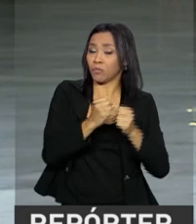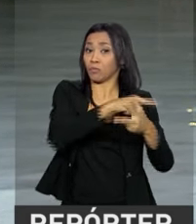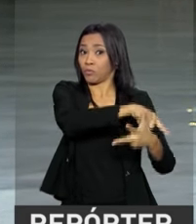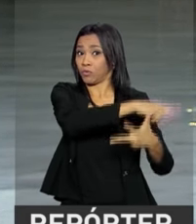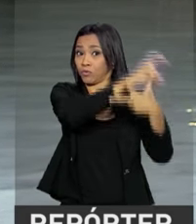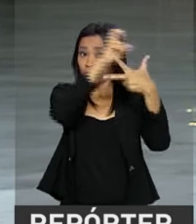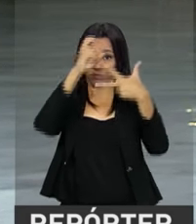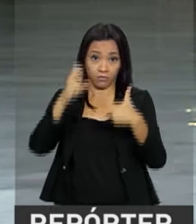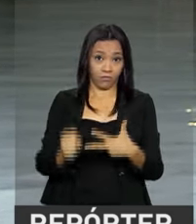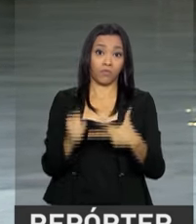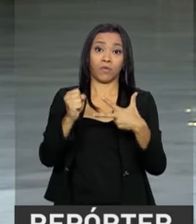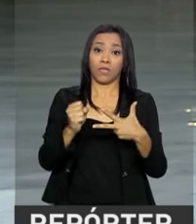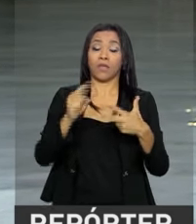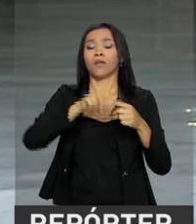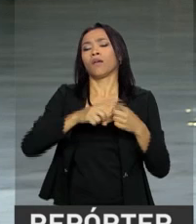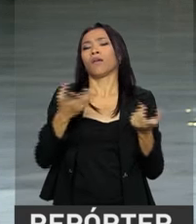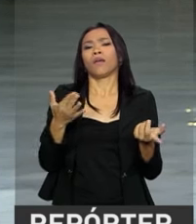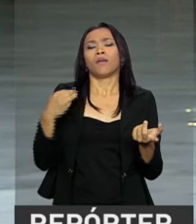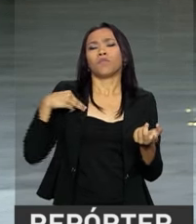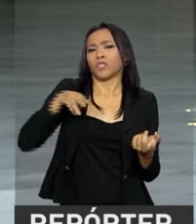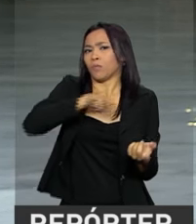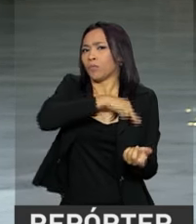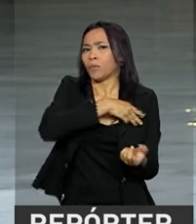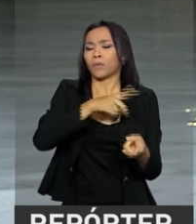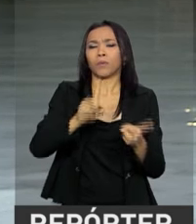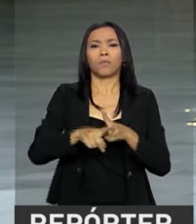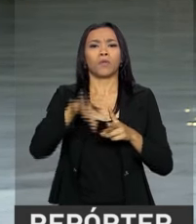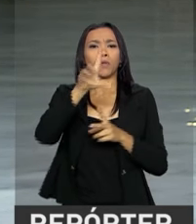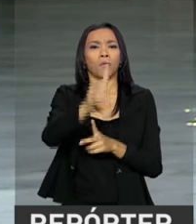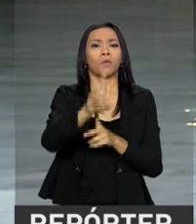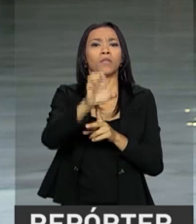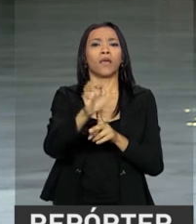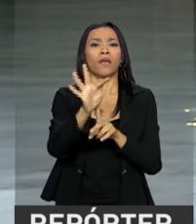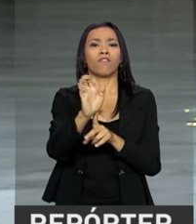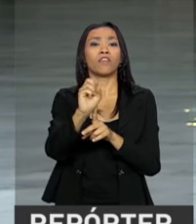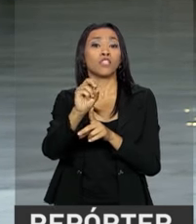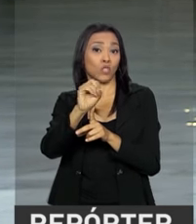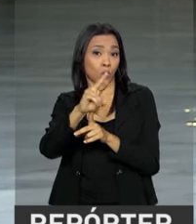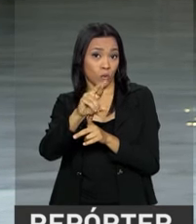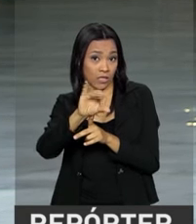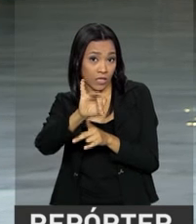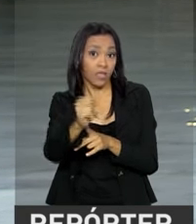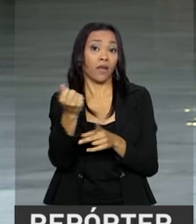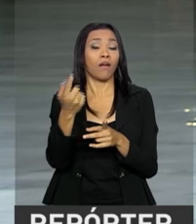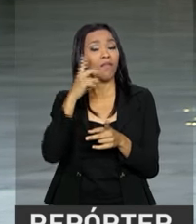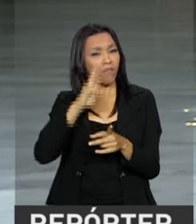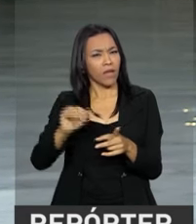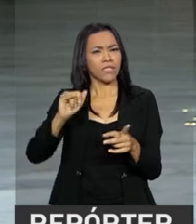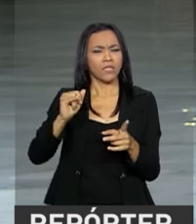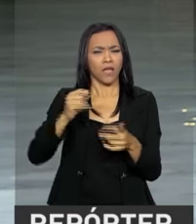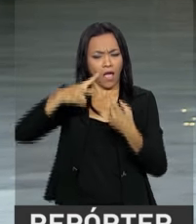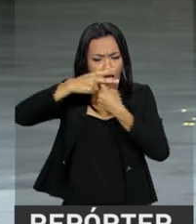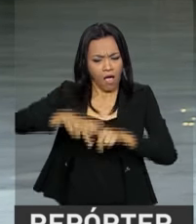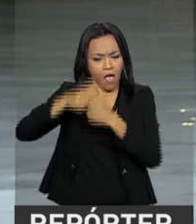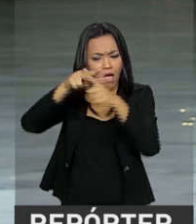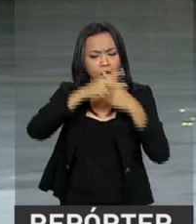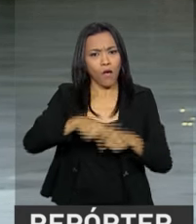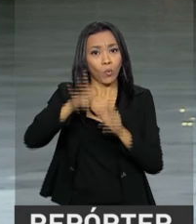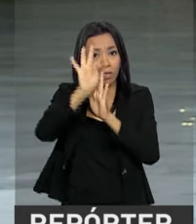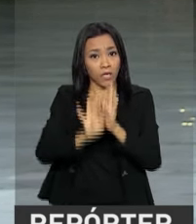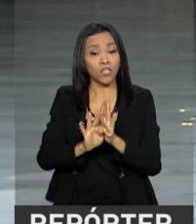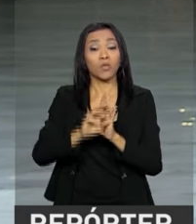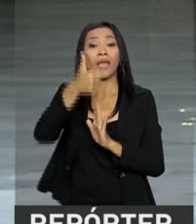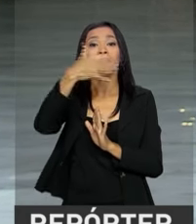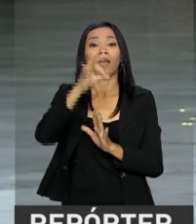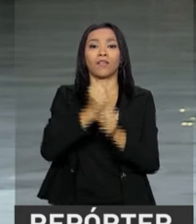federais, também pro Ministério Público, pra Defensoria Pública. Esse mecanismo ele vai poder ser revisto a partir do 10º ano de vigência